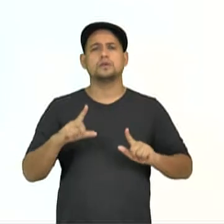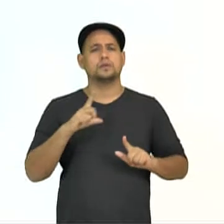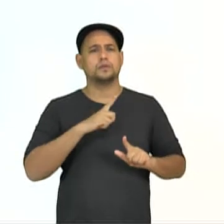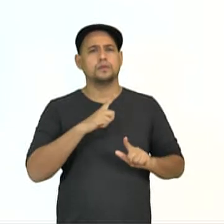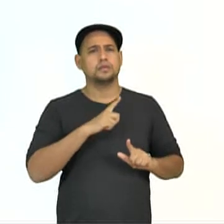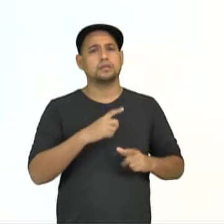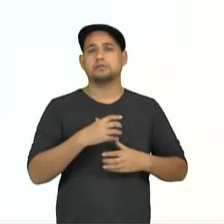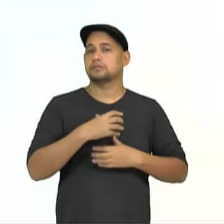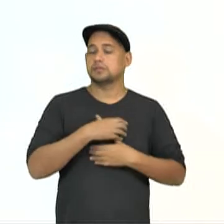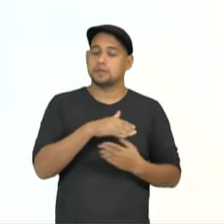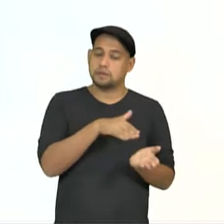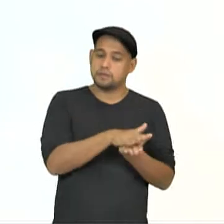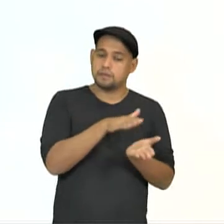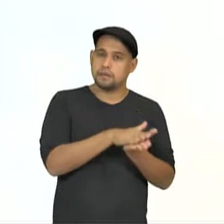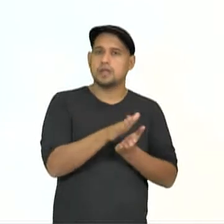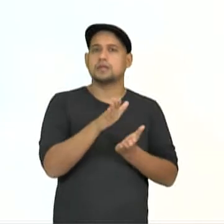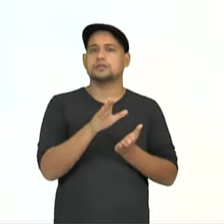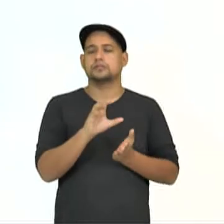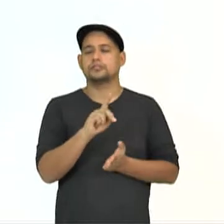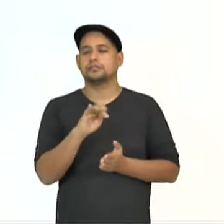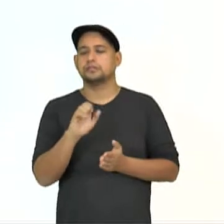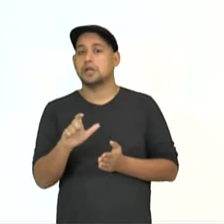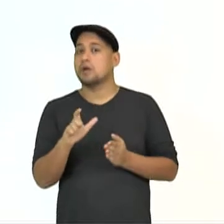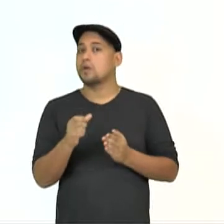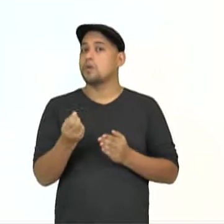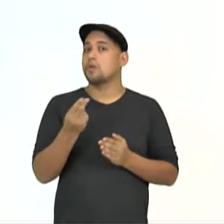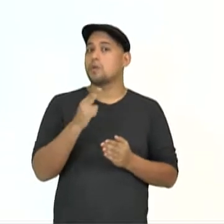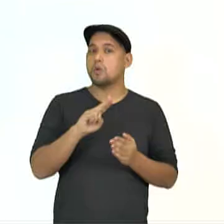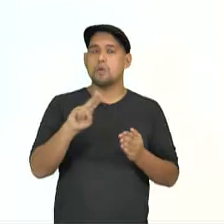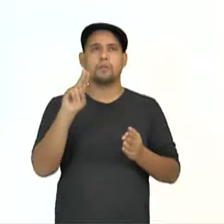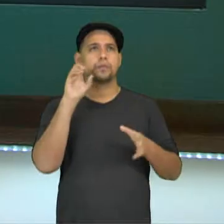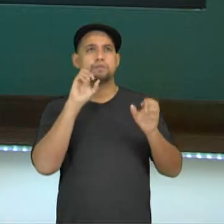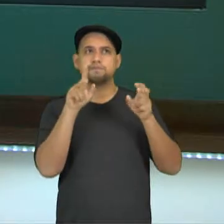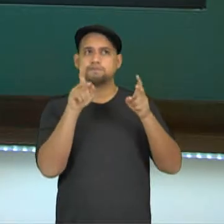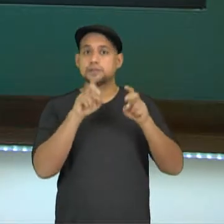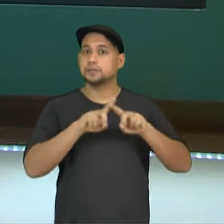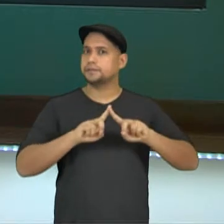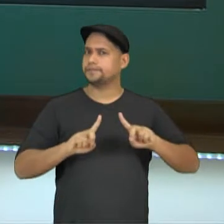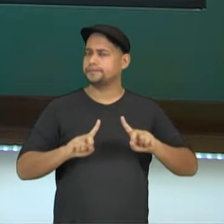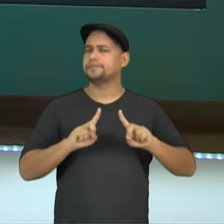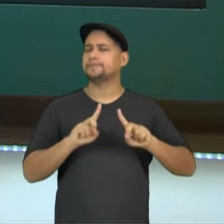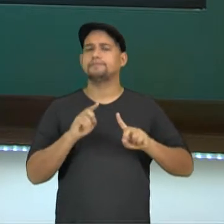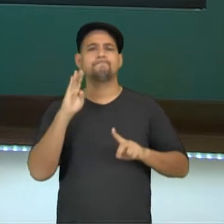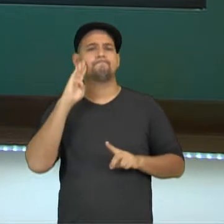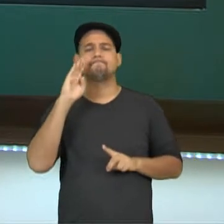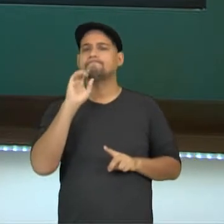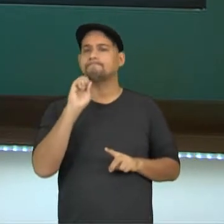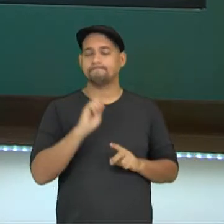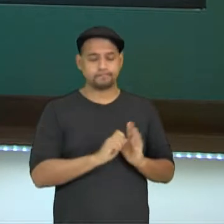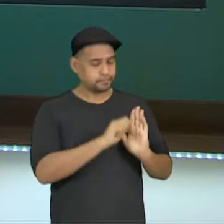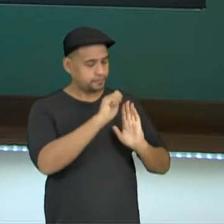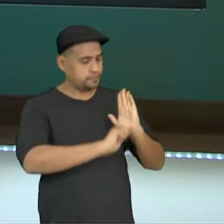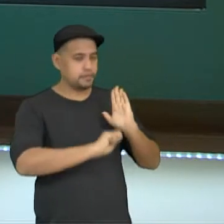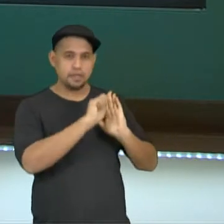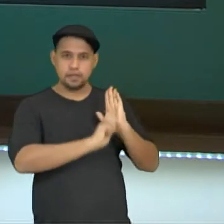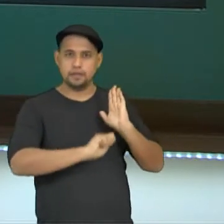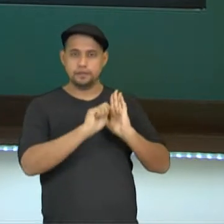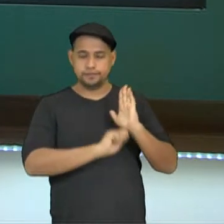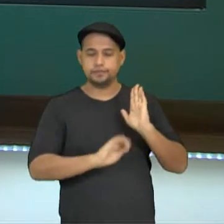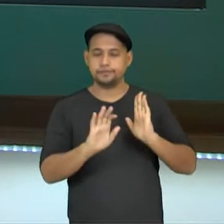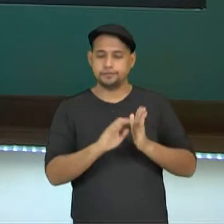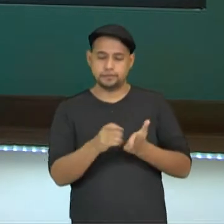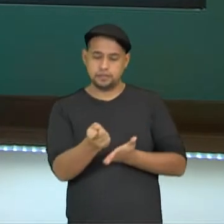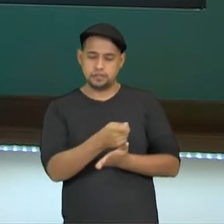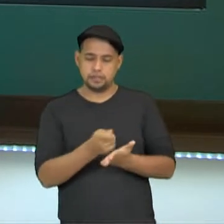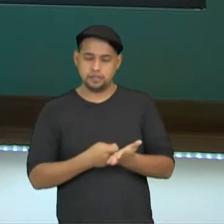circulam de modo impresso, digital ou audiovisual. Aparentemente, ali principalmente, o texto